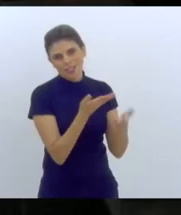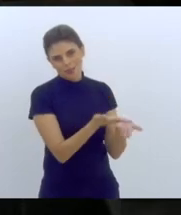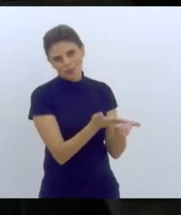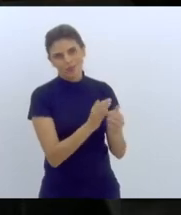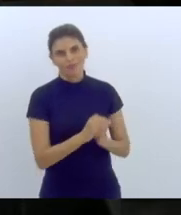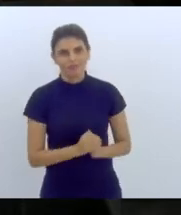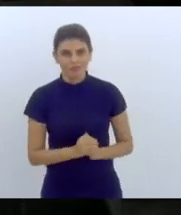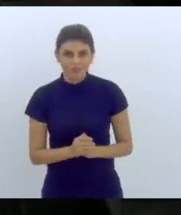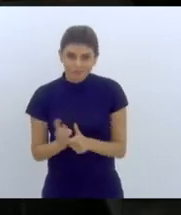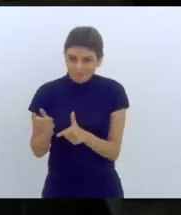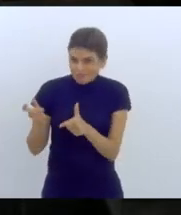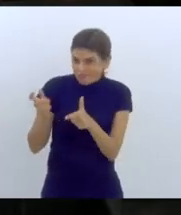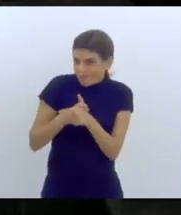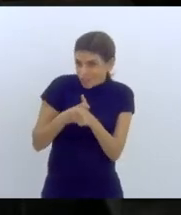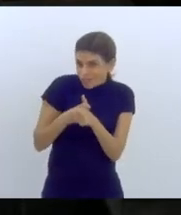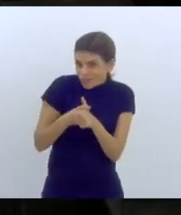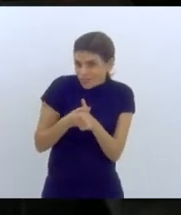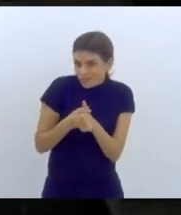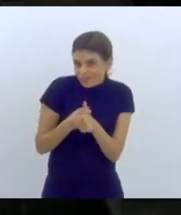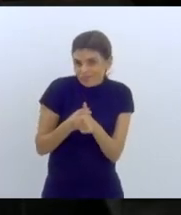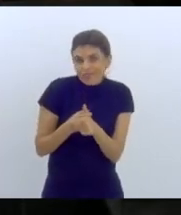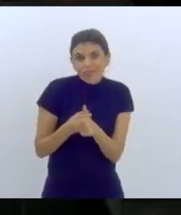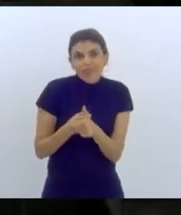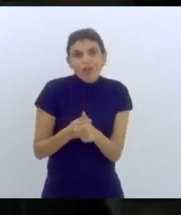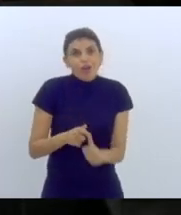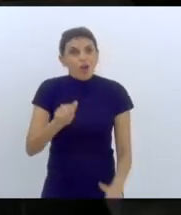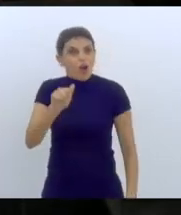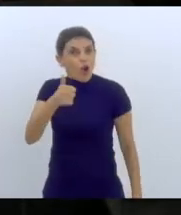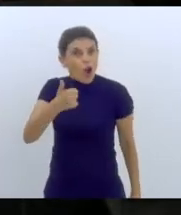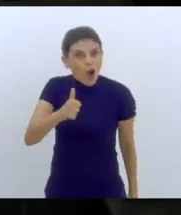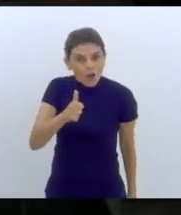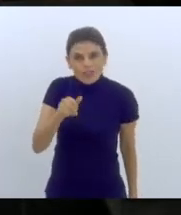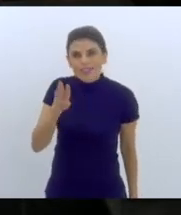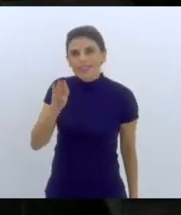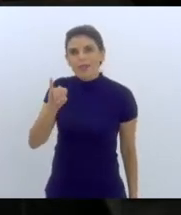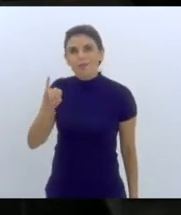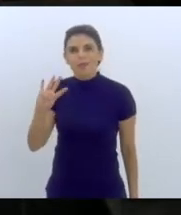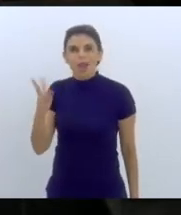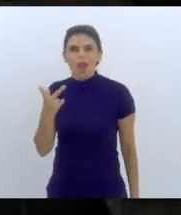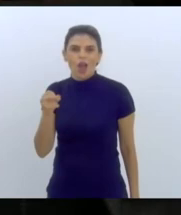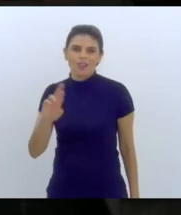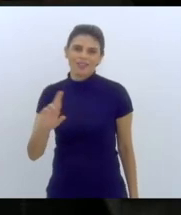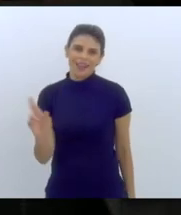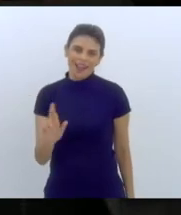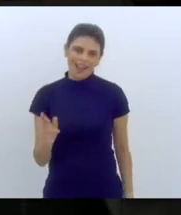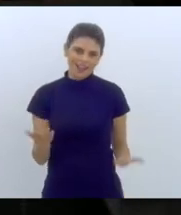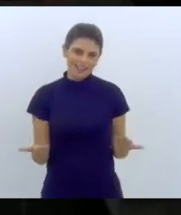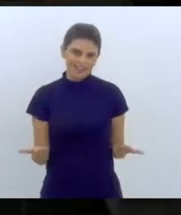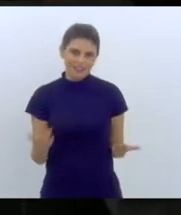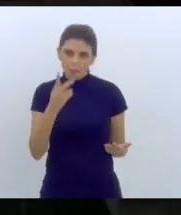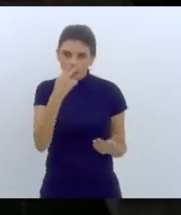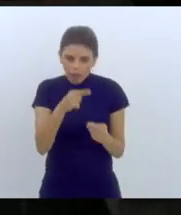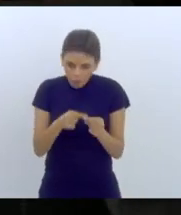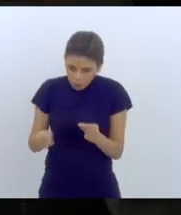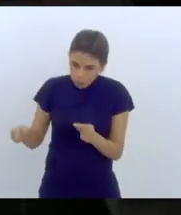inscrita em dívida ativa com 11 bilhões de reais.